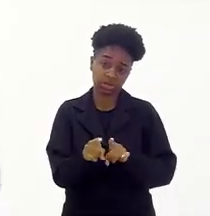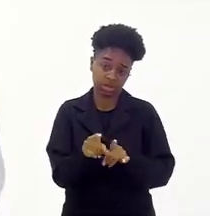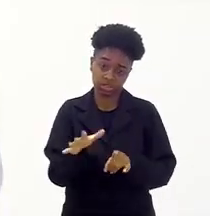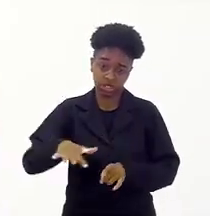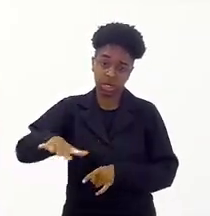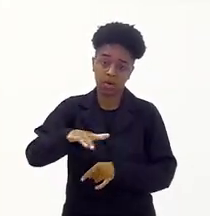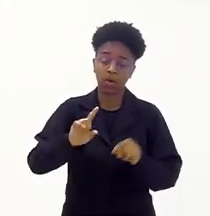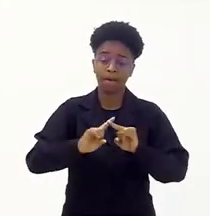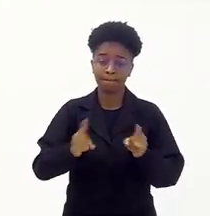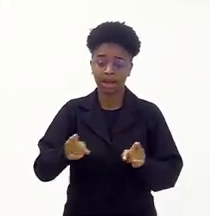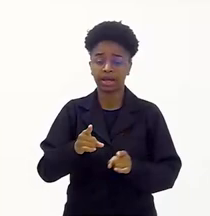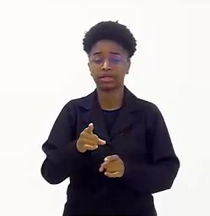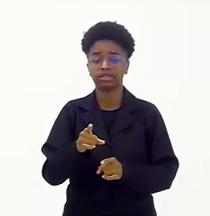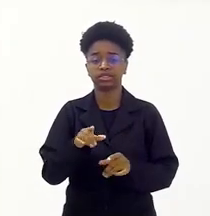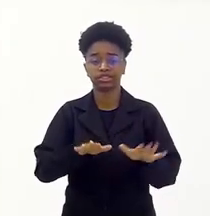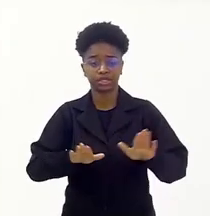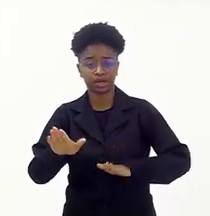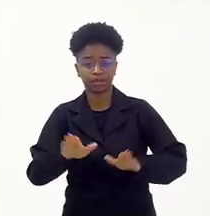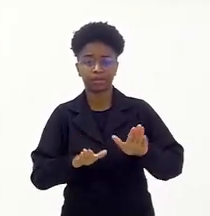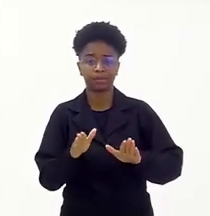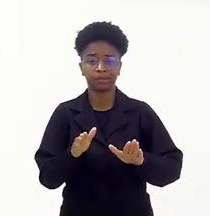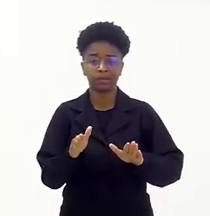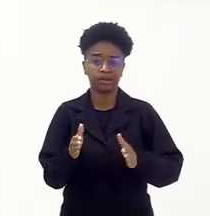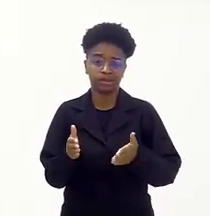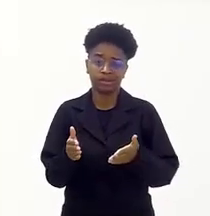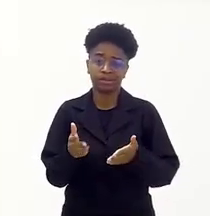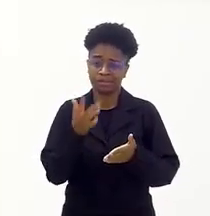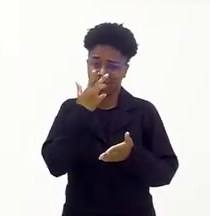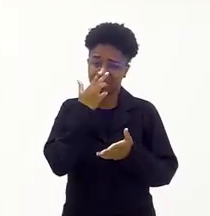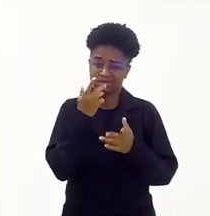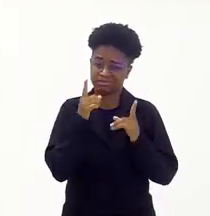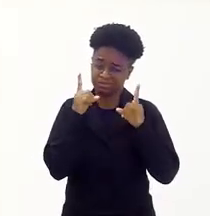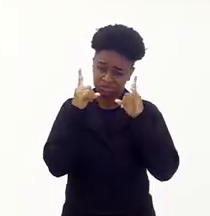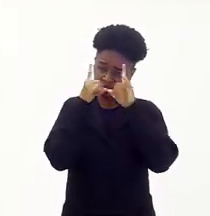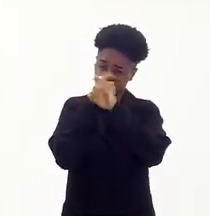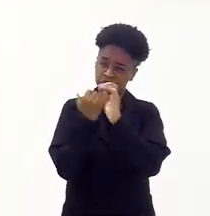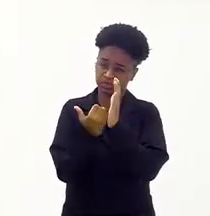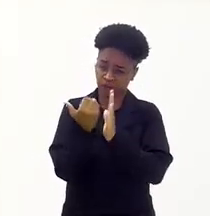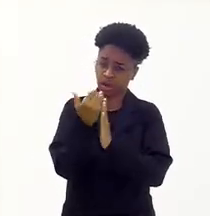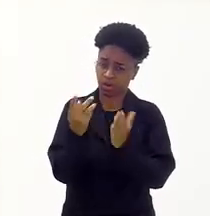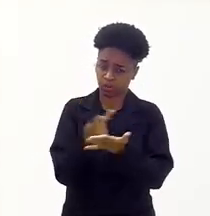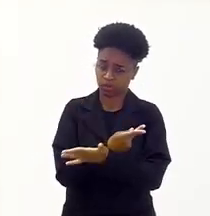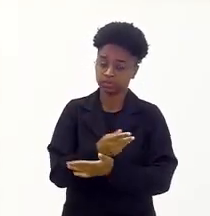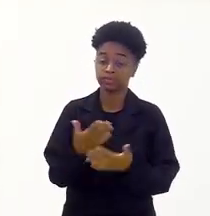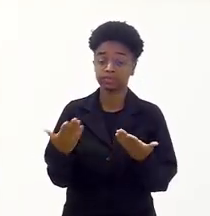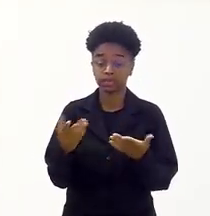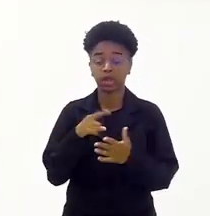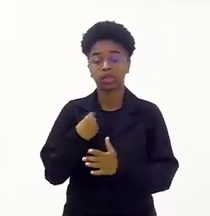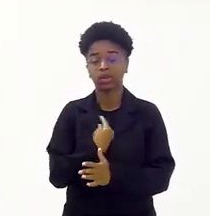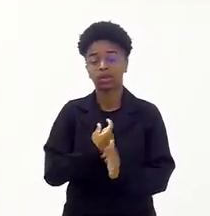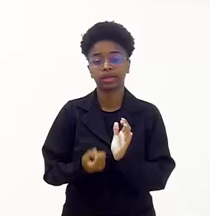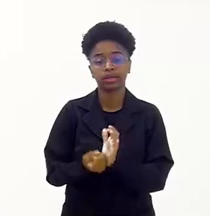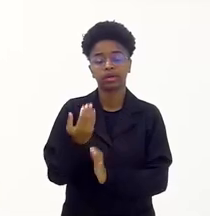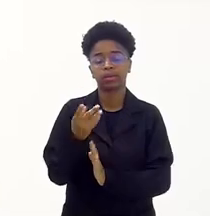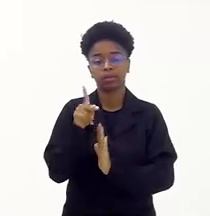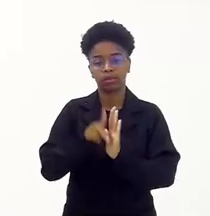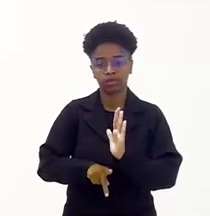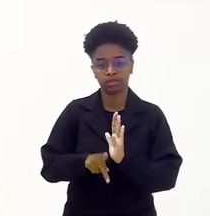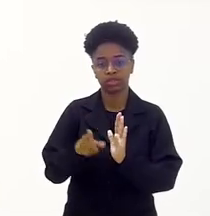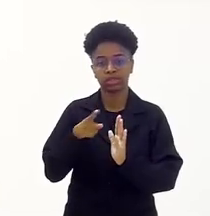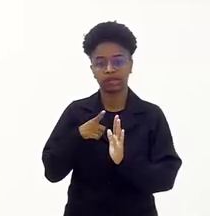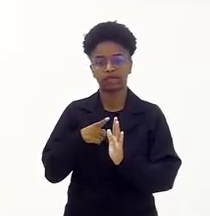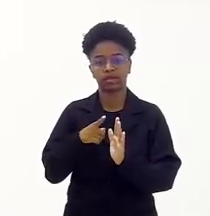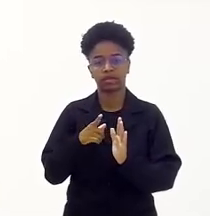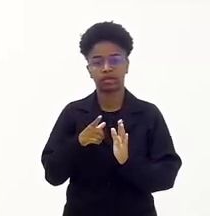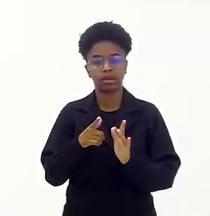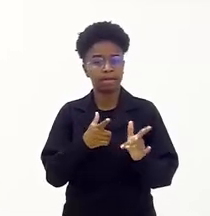tem também, mas Jacarepaguá houve um momento que foi muito... A situação foi muito delicada. E nós havíamos feito um projeto, quando houve